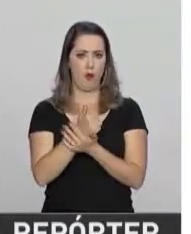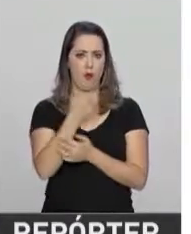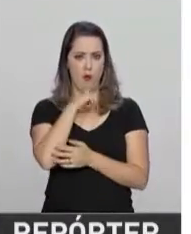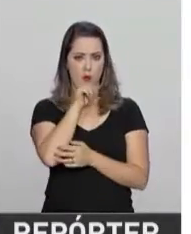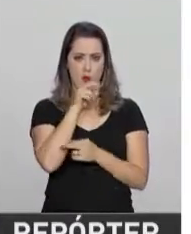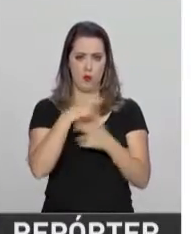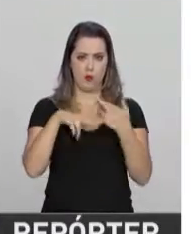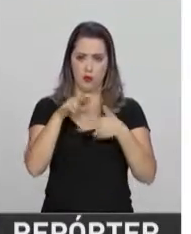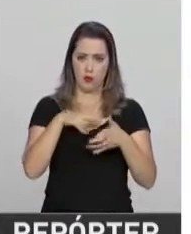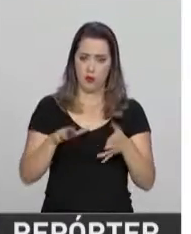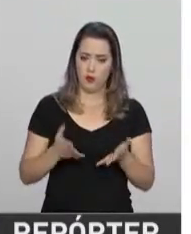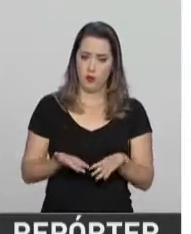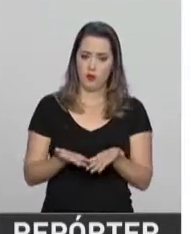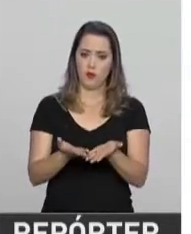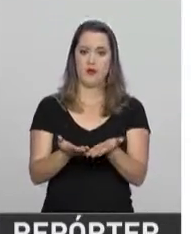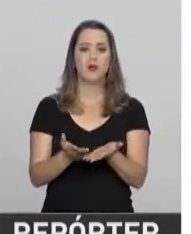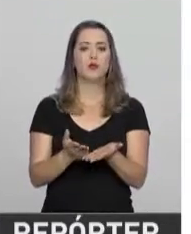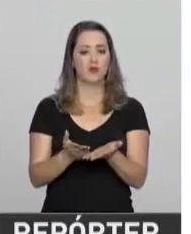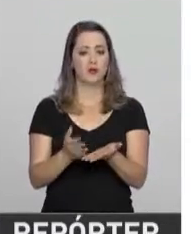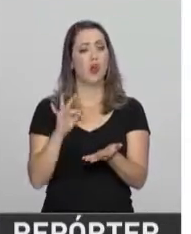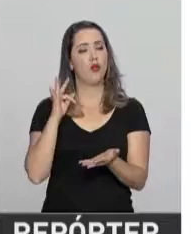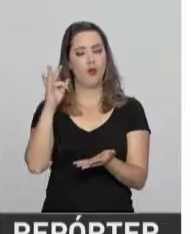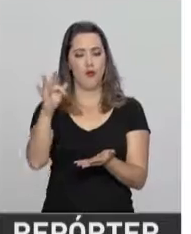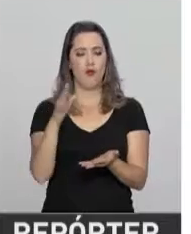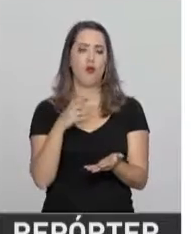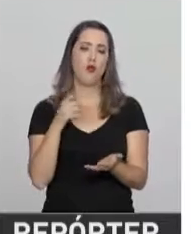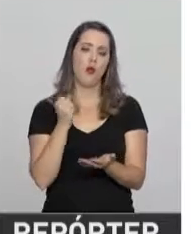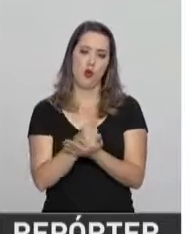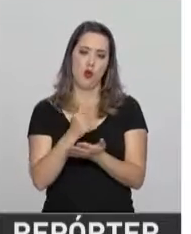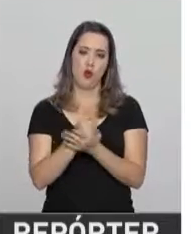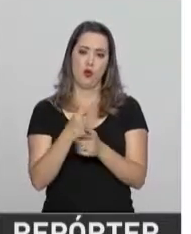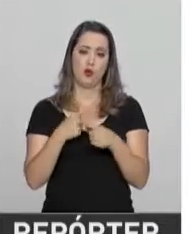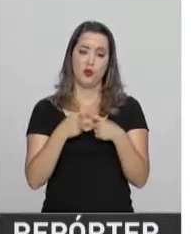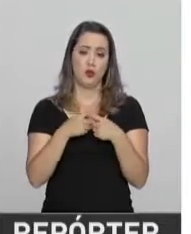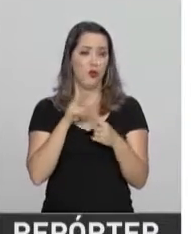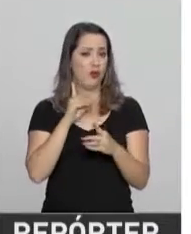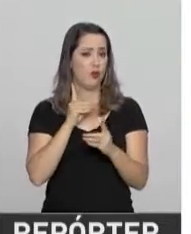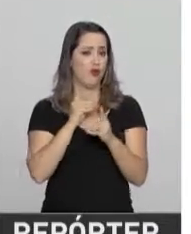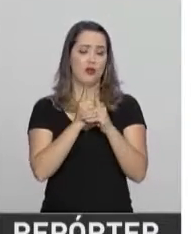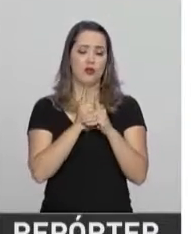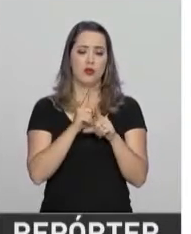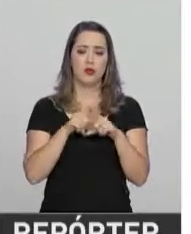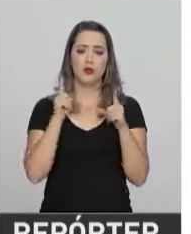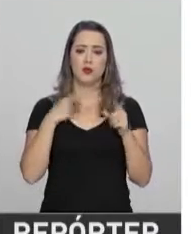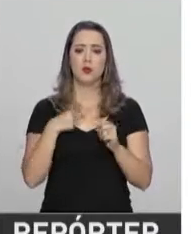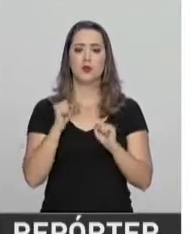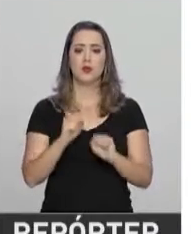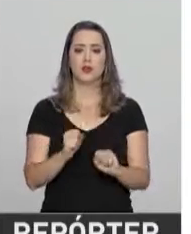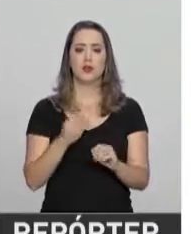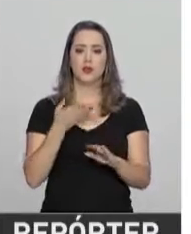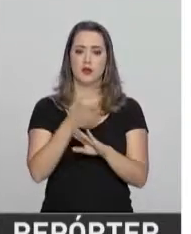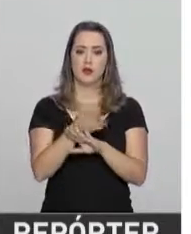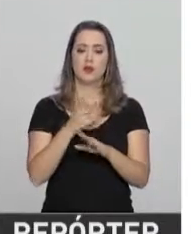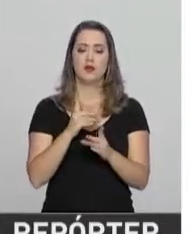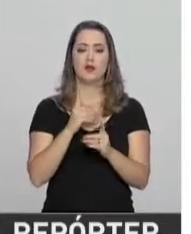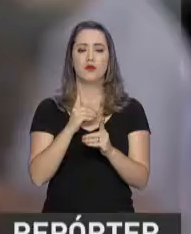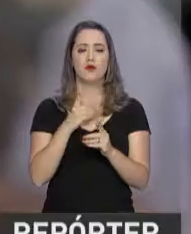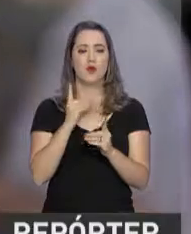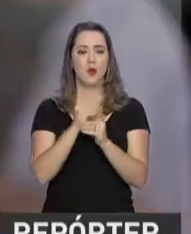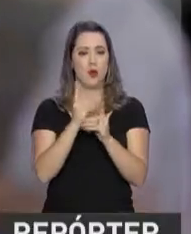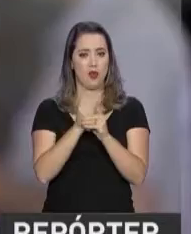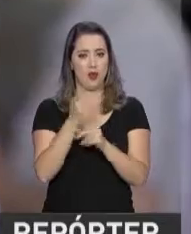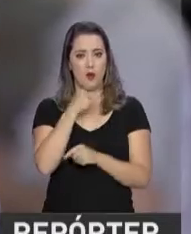ainda vou comprar não vão poder vê lá no na data do dia das mães mas assim que eu puder eu vou lá é muito legal pra gente pra